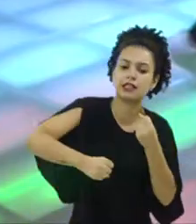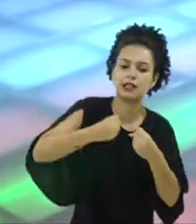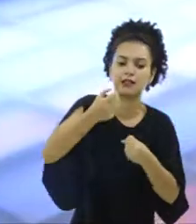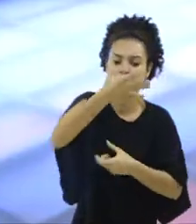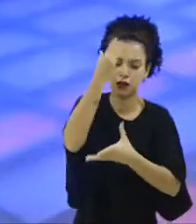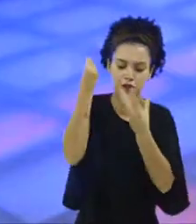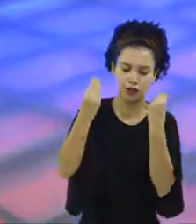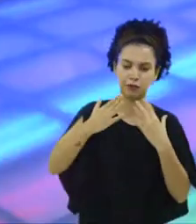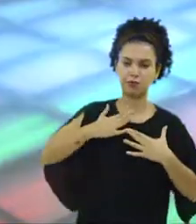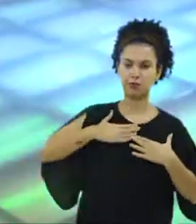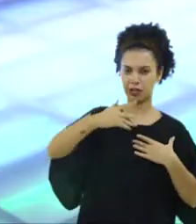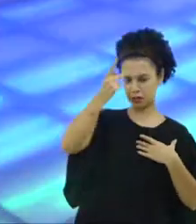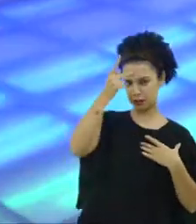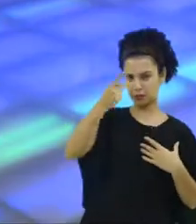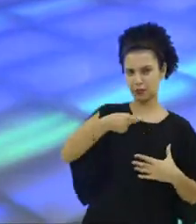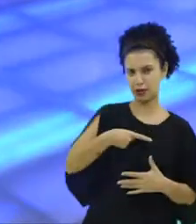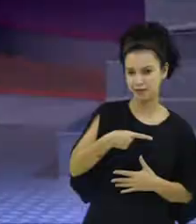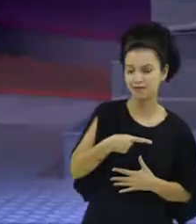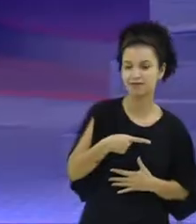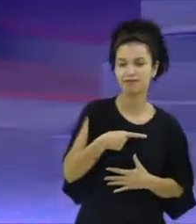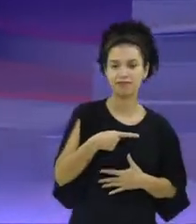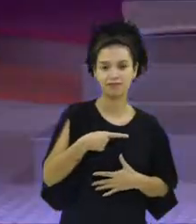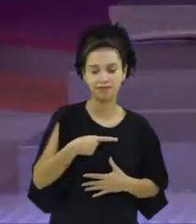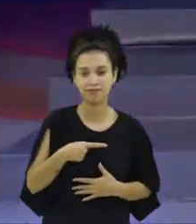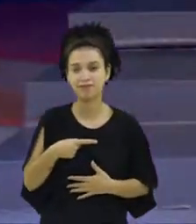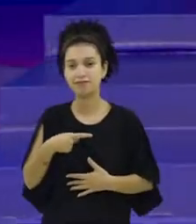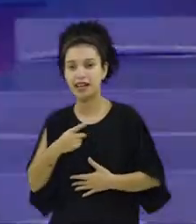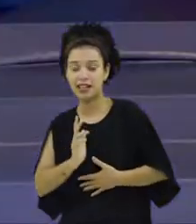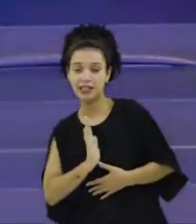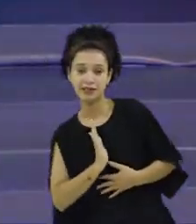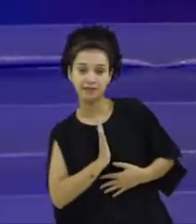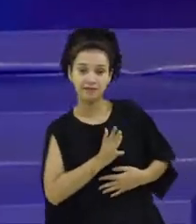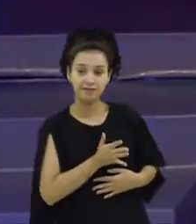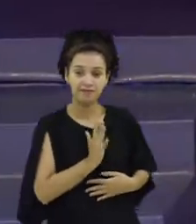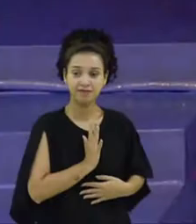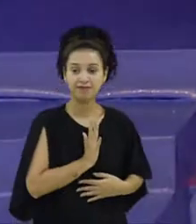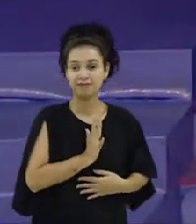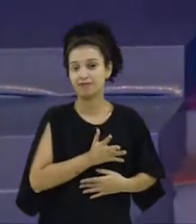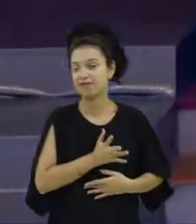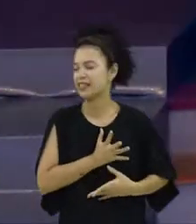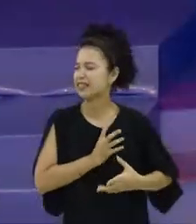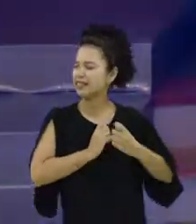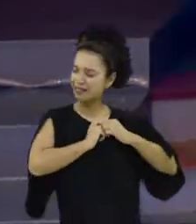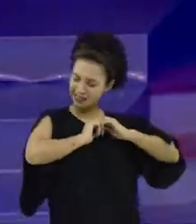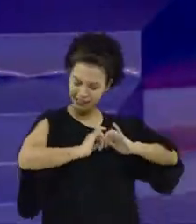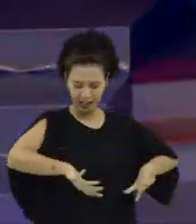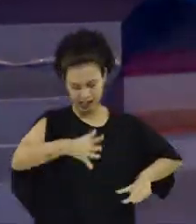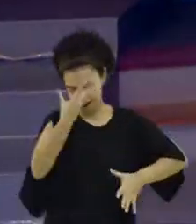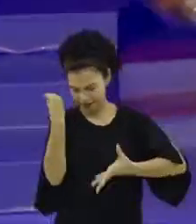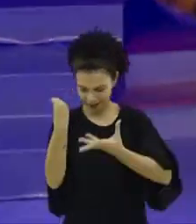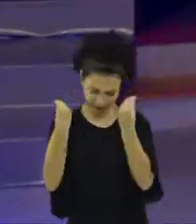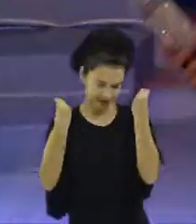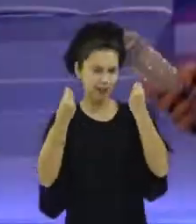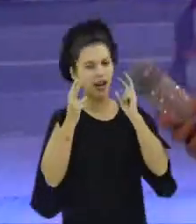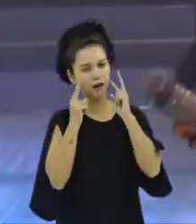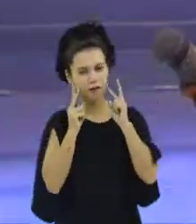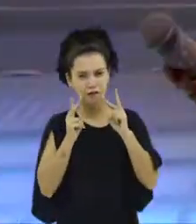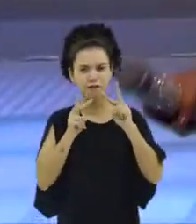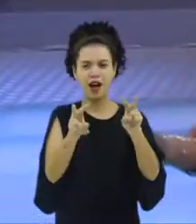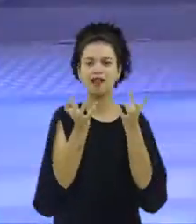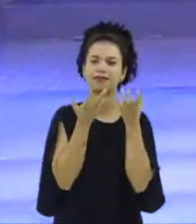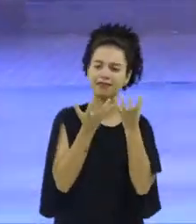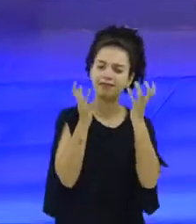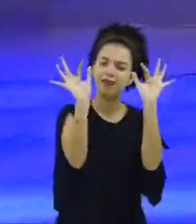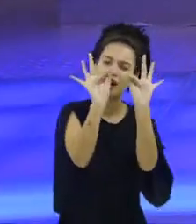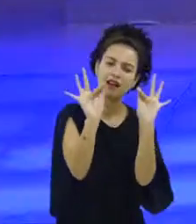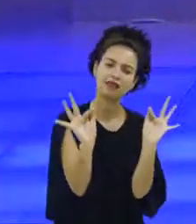natural. E mais em tudo é para sempre. Não, não, não, não, não. Eu assumi